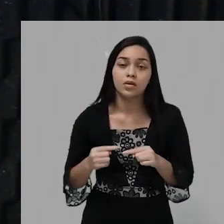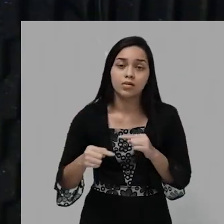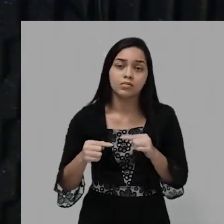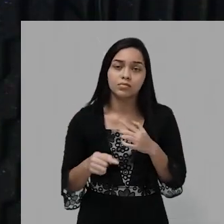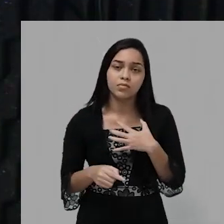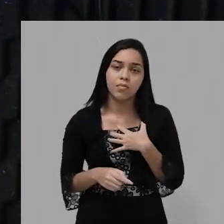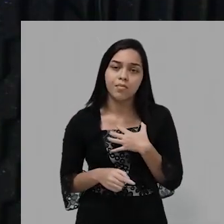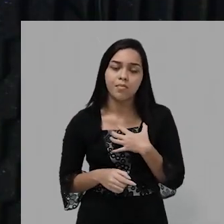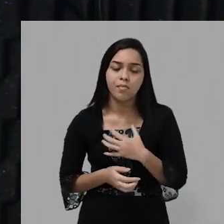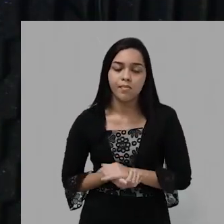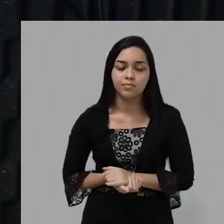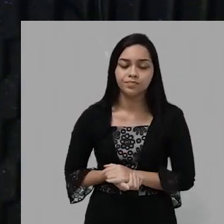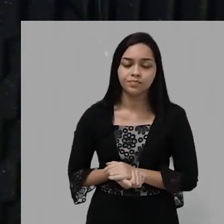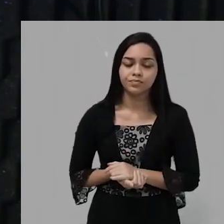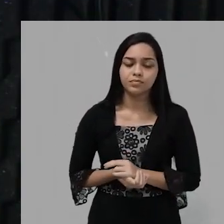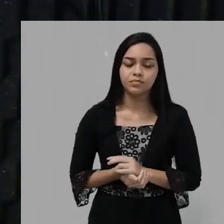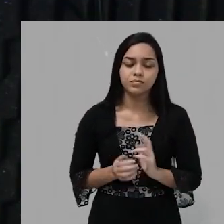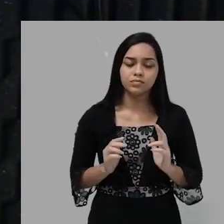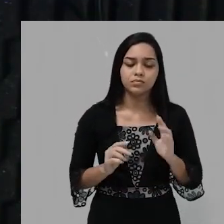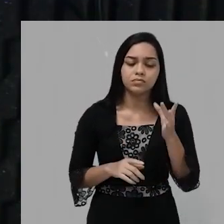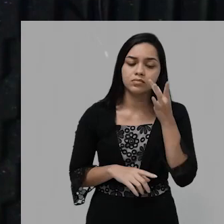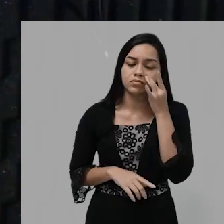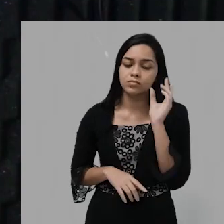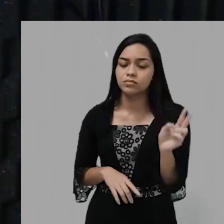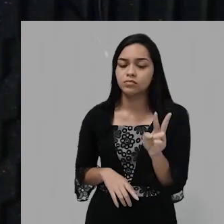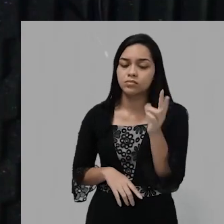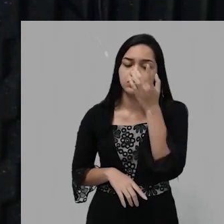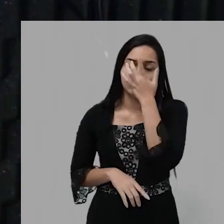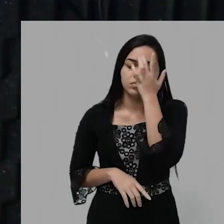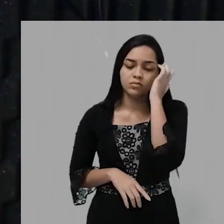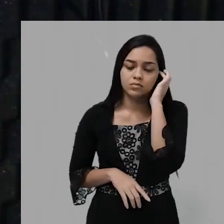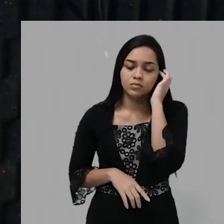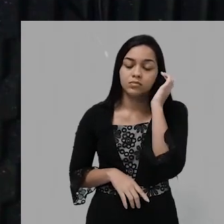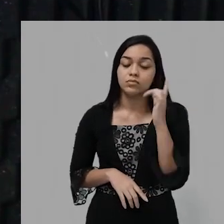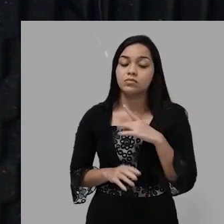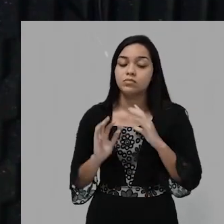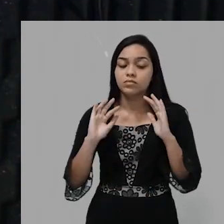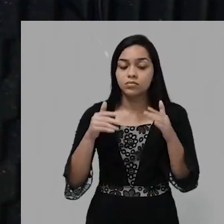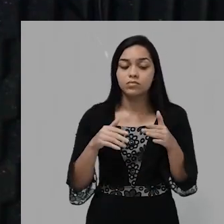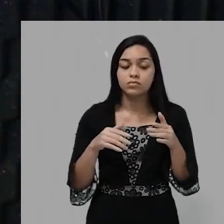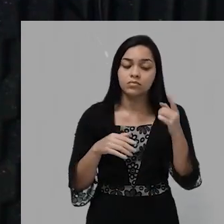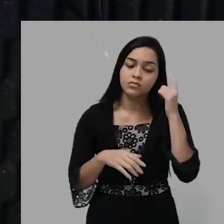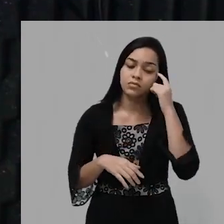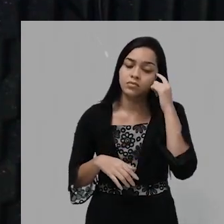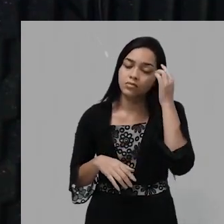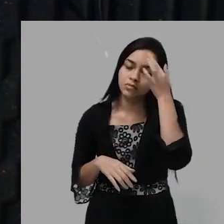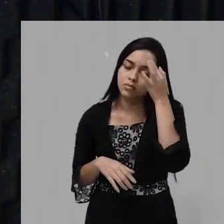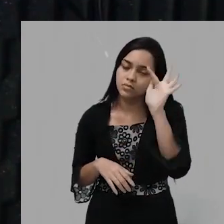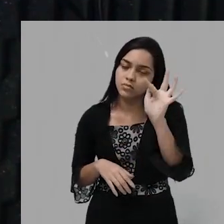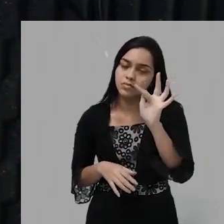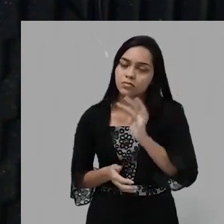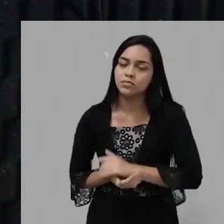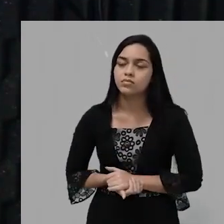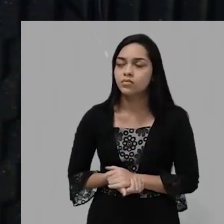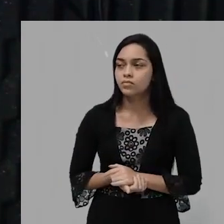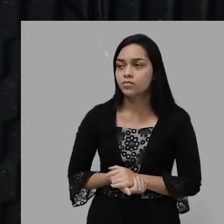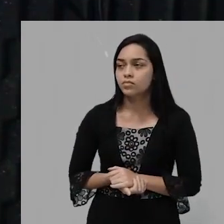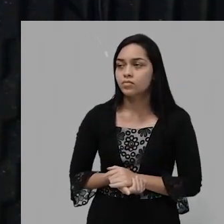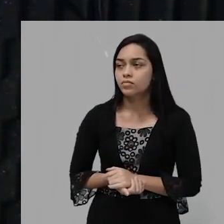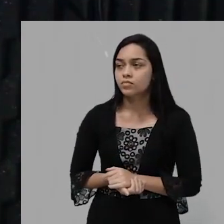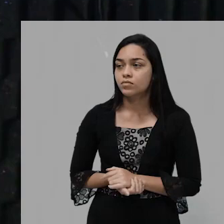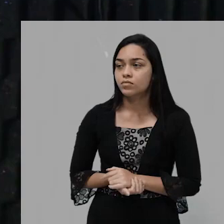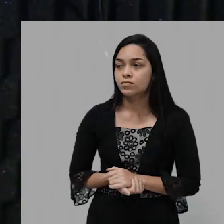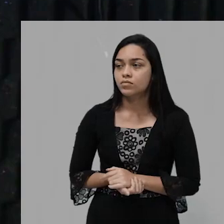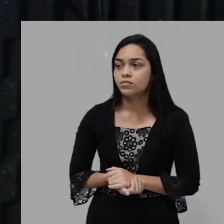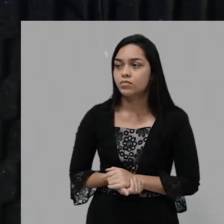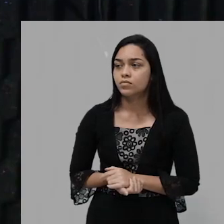sentido. O humanismo, a valorização do homem, que é considerado o pensamento, o centro do pensamento